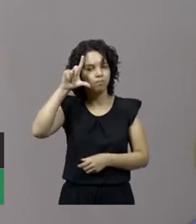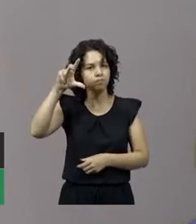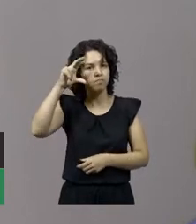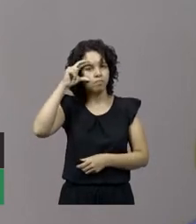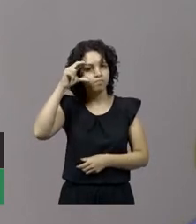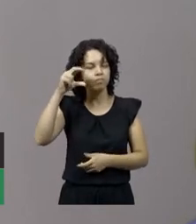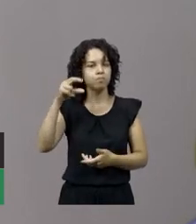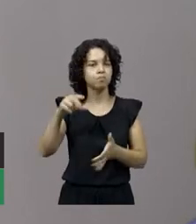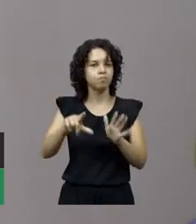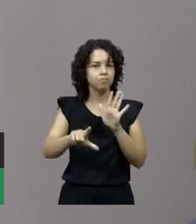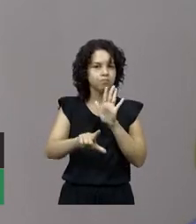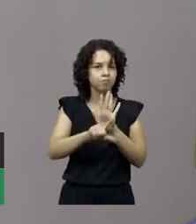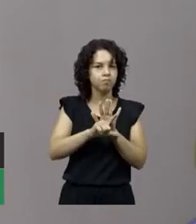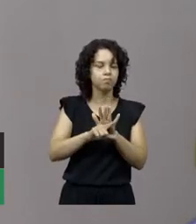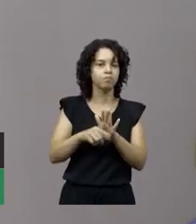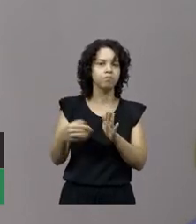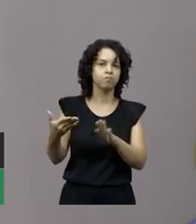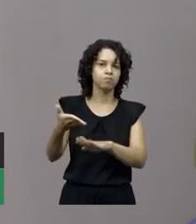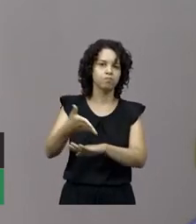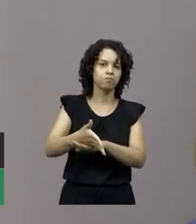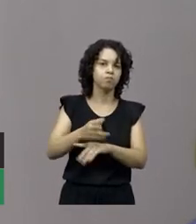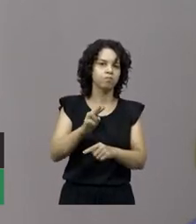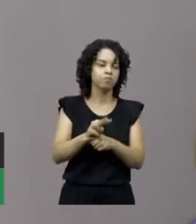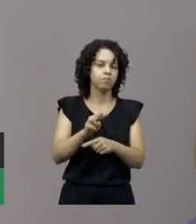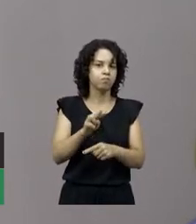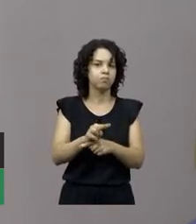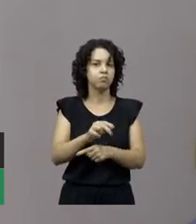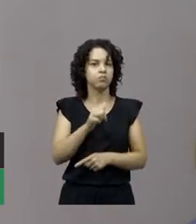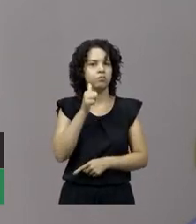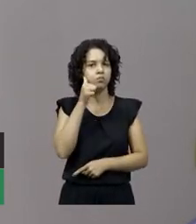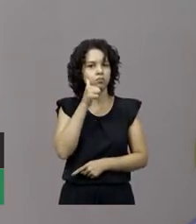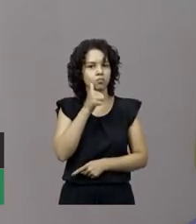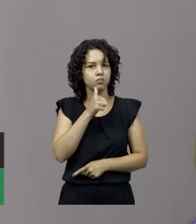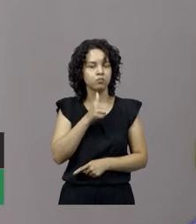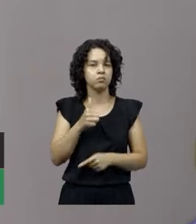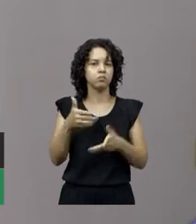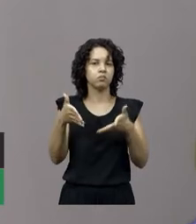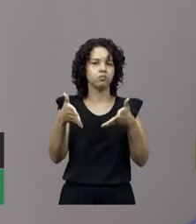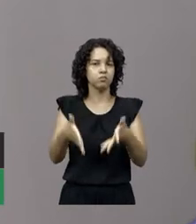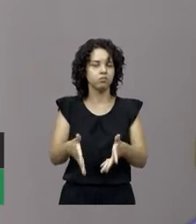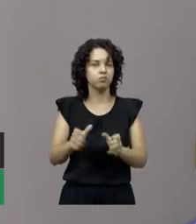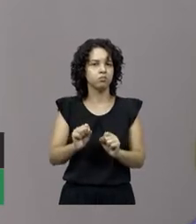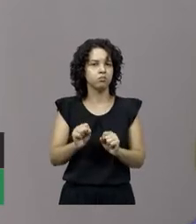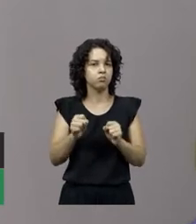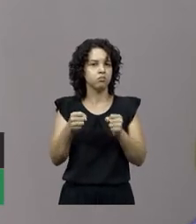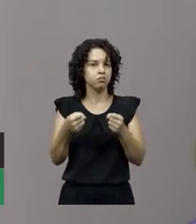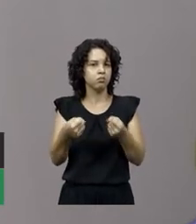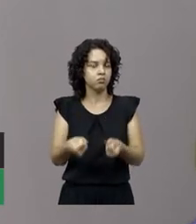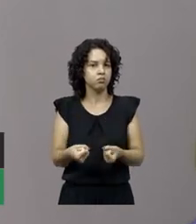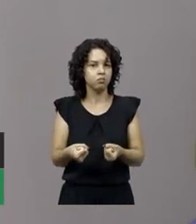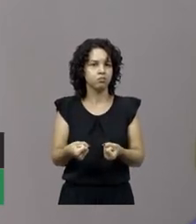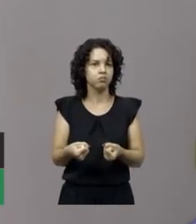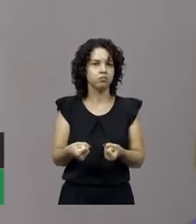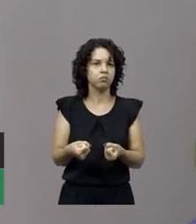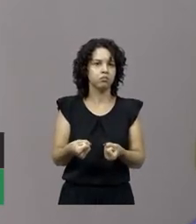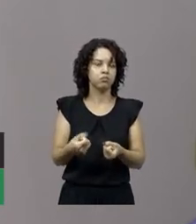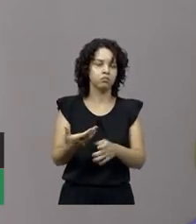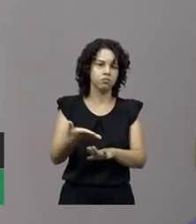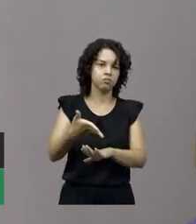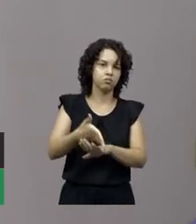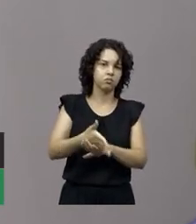mulher, para fazer a ocorrência da mulher, e quando chega lá ele tem que se defender da própria mulher que ele faz, vai na